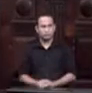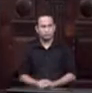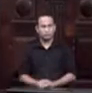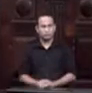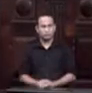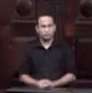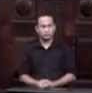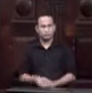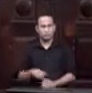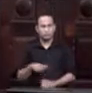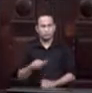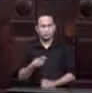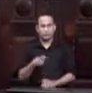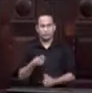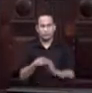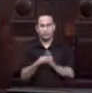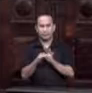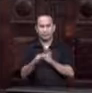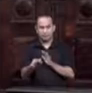orçamentária,